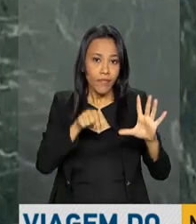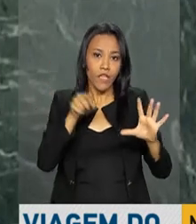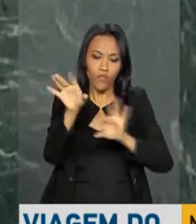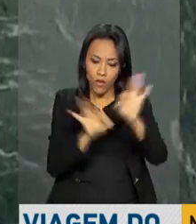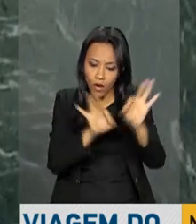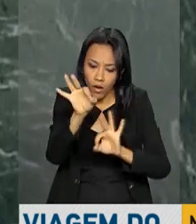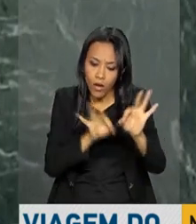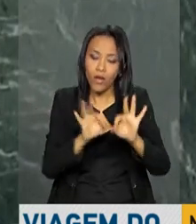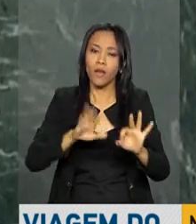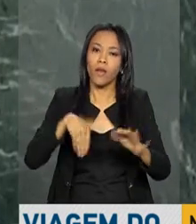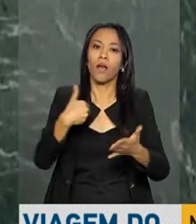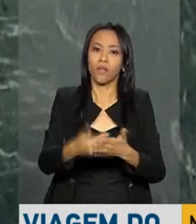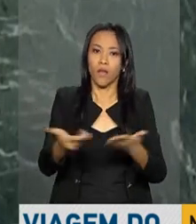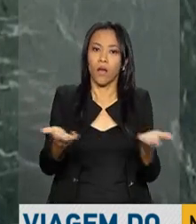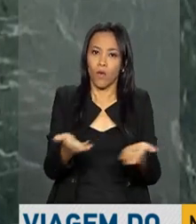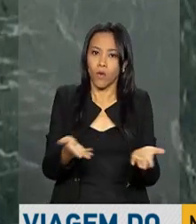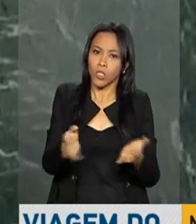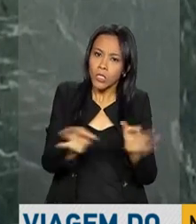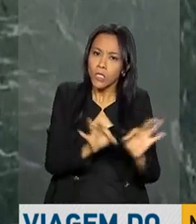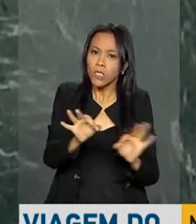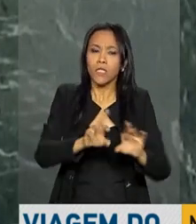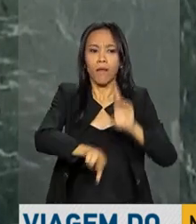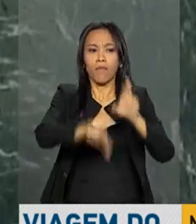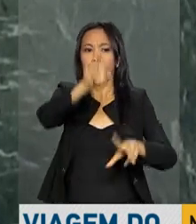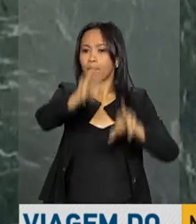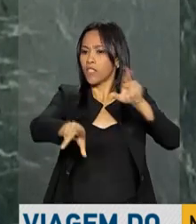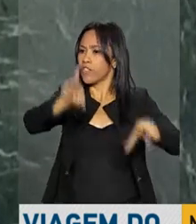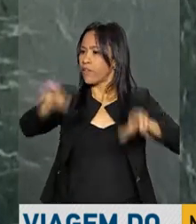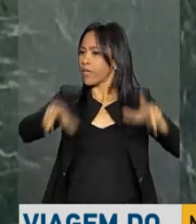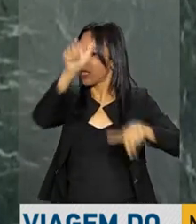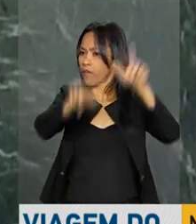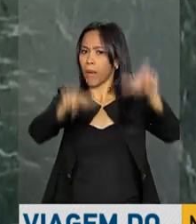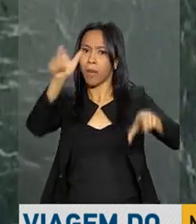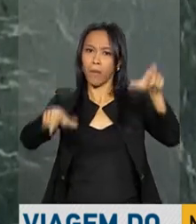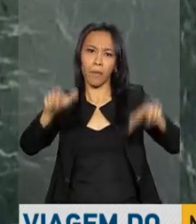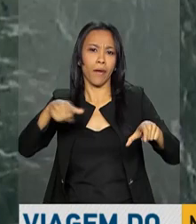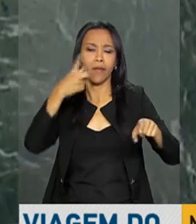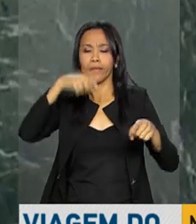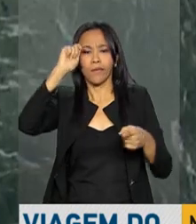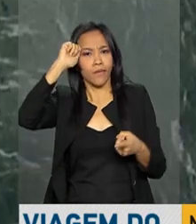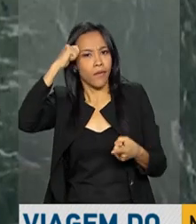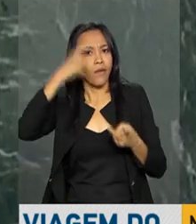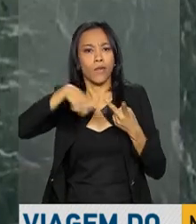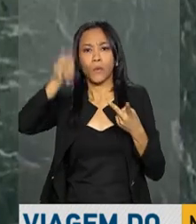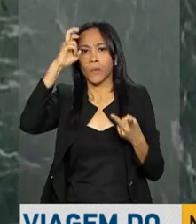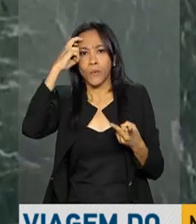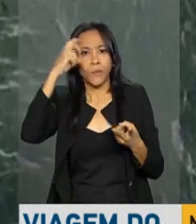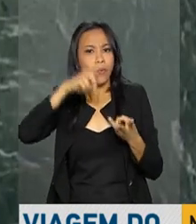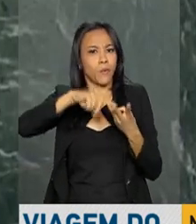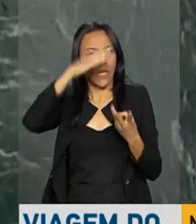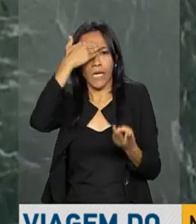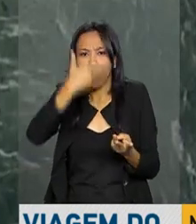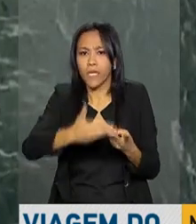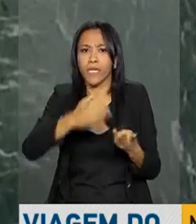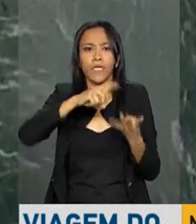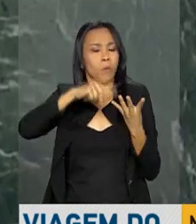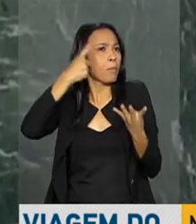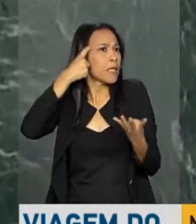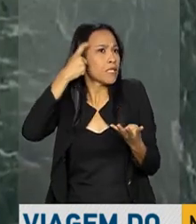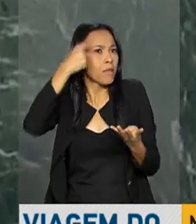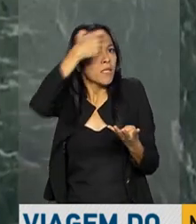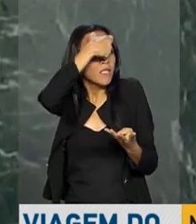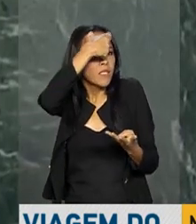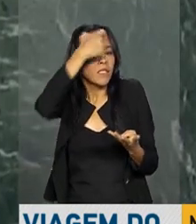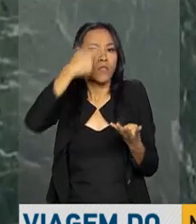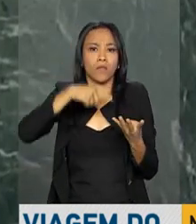e ainda se faz na diversidade. Diversidade na etnia, na cultura, de credo, de pensamento, mais que